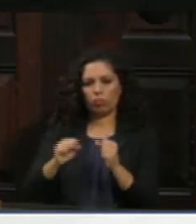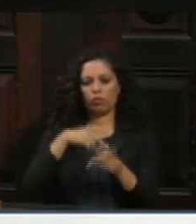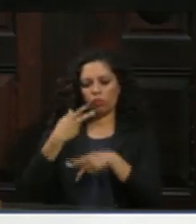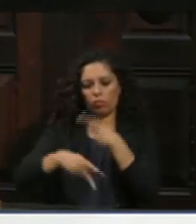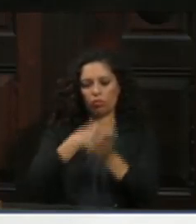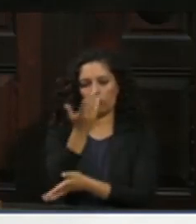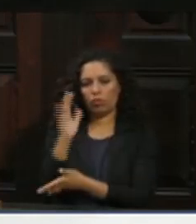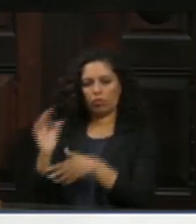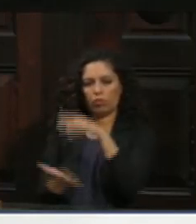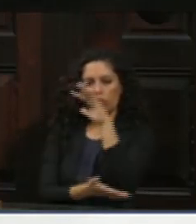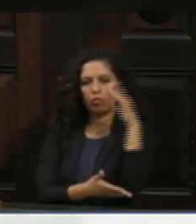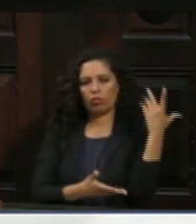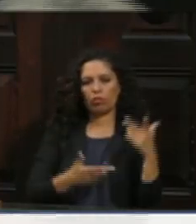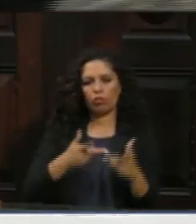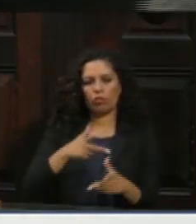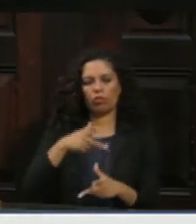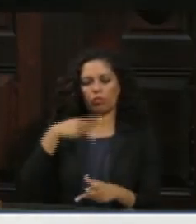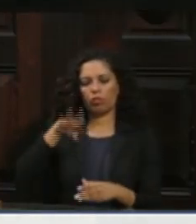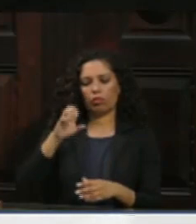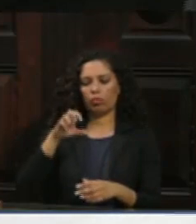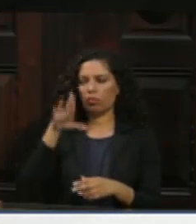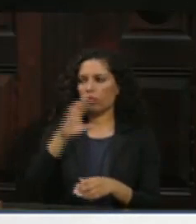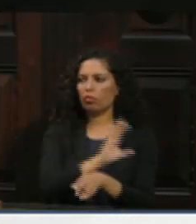e Justiça, deputado Luiz Paulo.